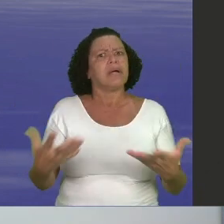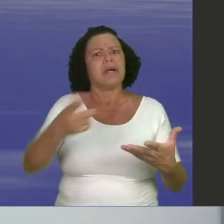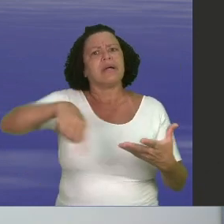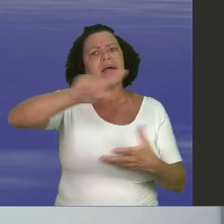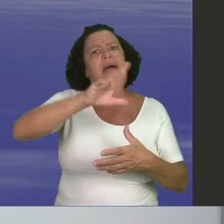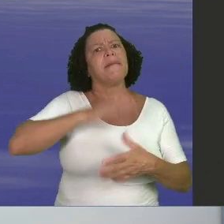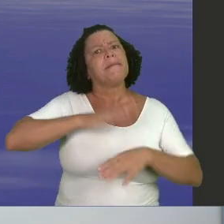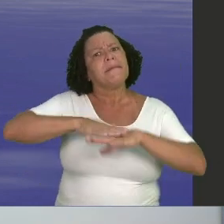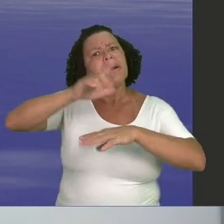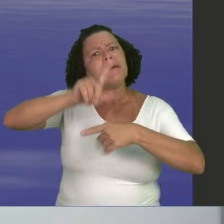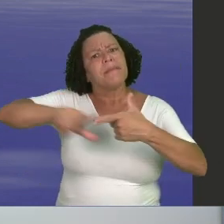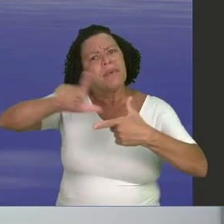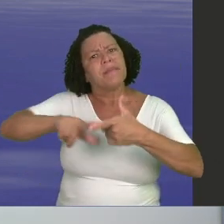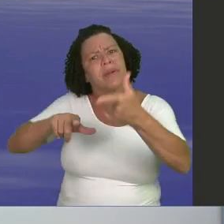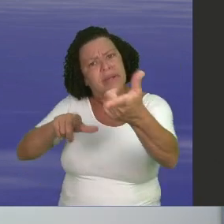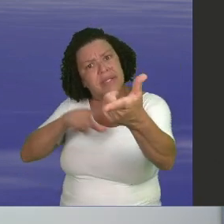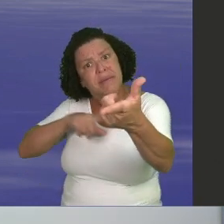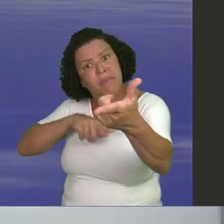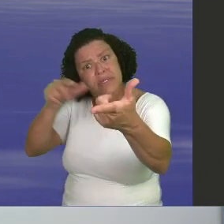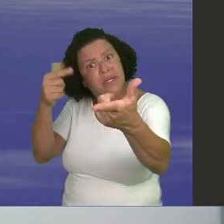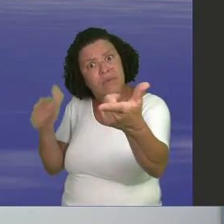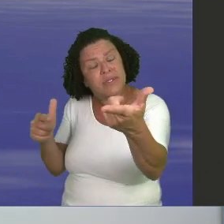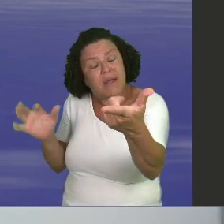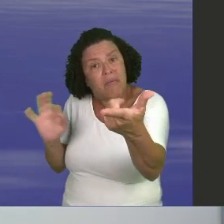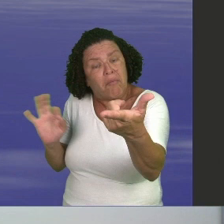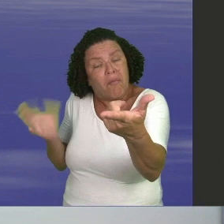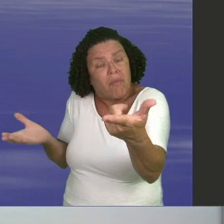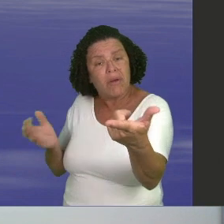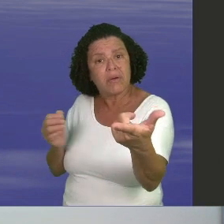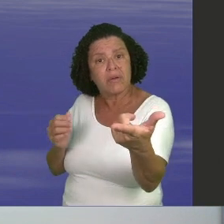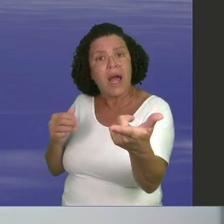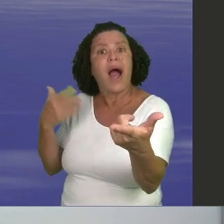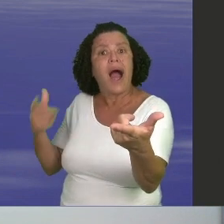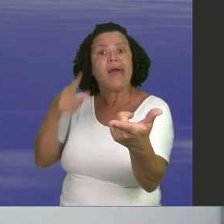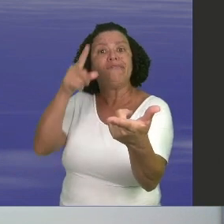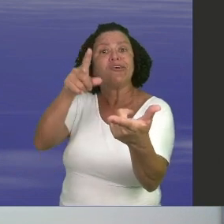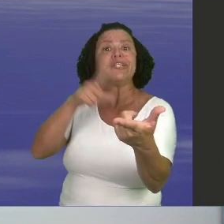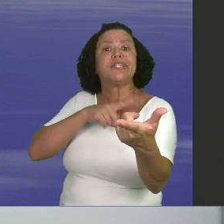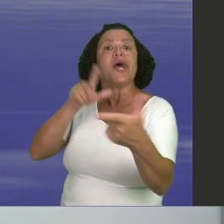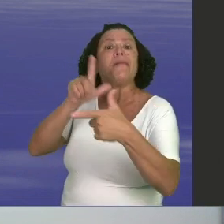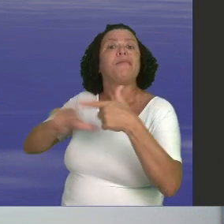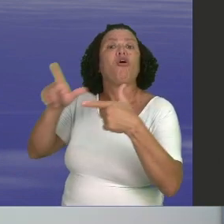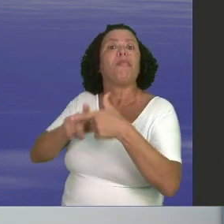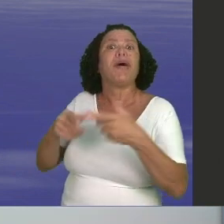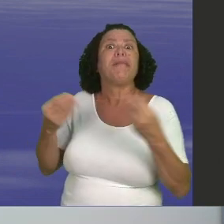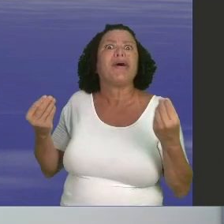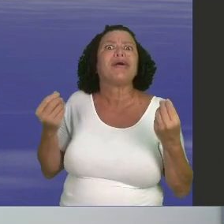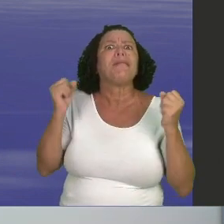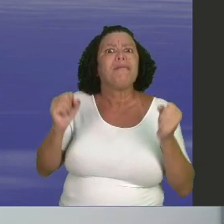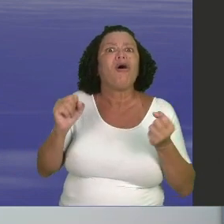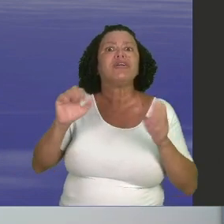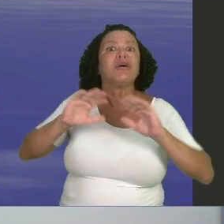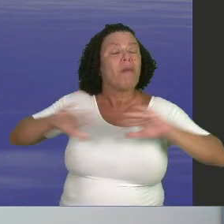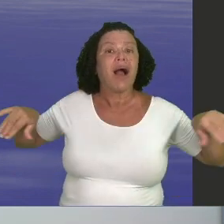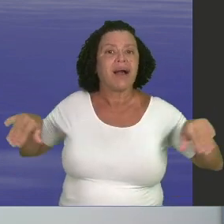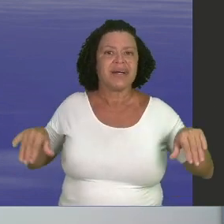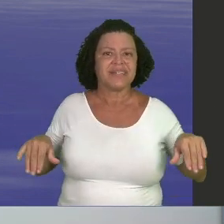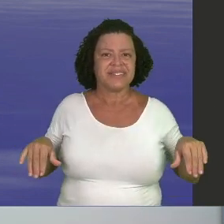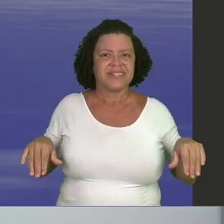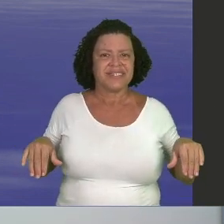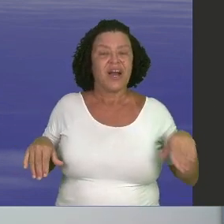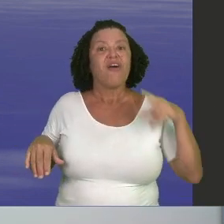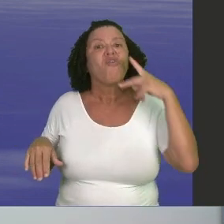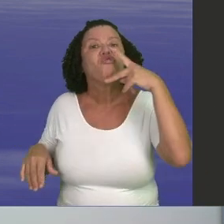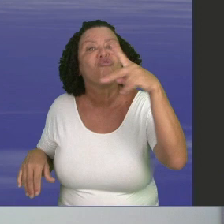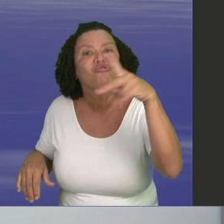mais problemas que muitas vezes você não tem, porque aí você está carregando desnecessariamente. Carregue sua cruz